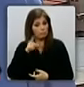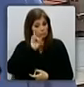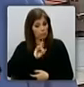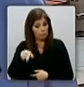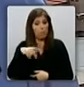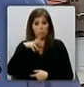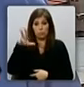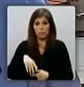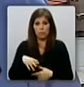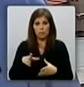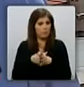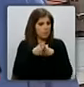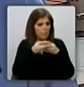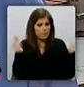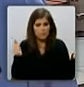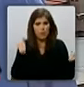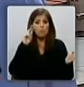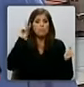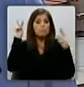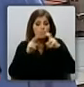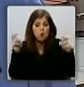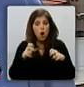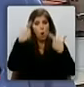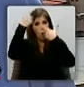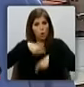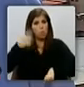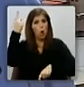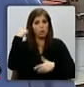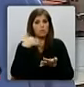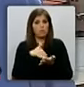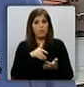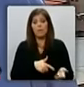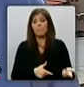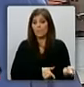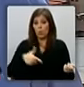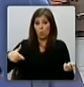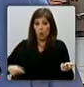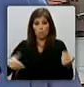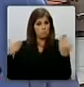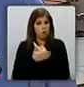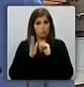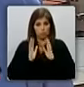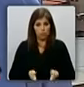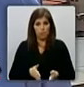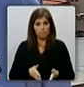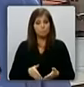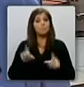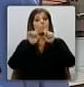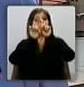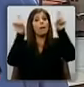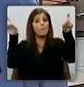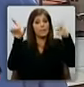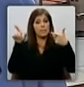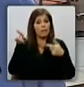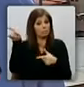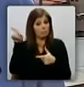mais apareceu foi encontrado o seu corpo ontem segunda-feira aqui em Luanda já sem vida quer a empresa para